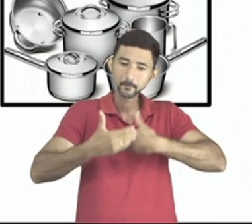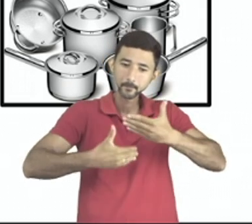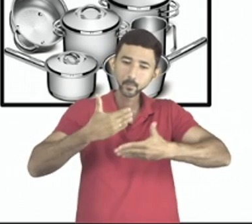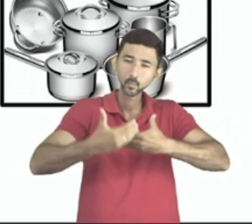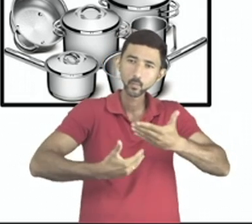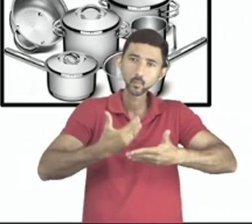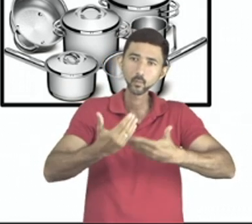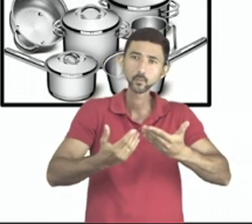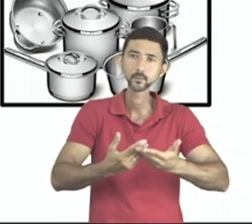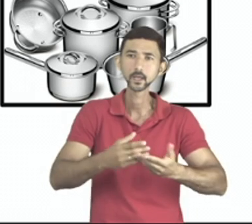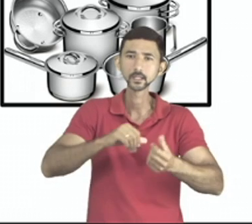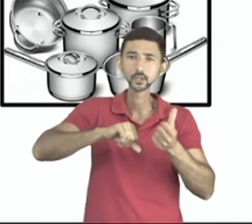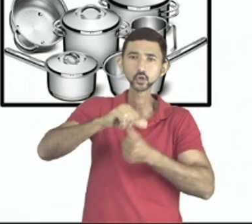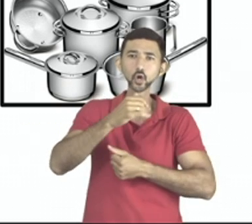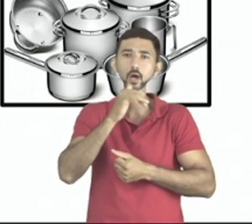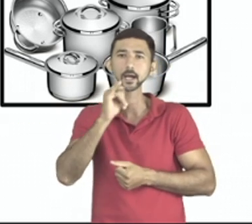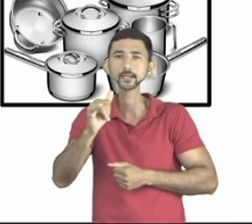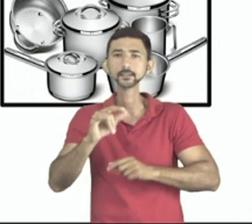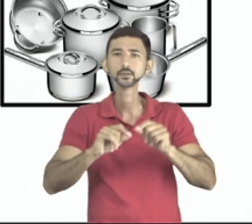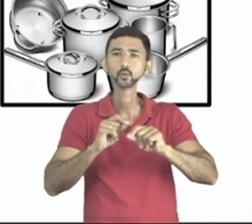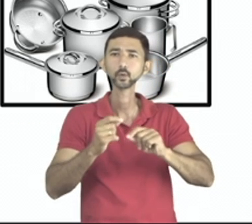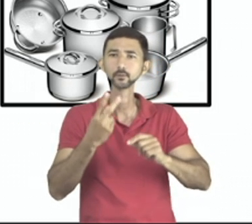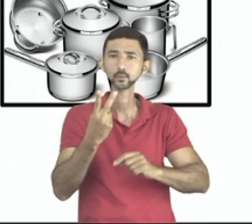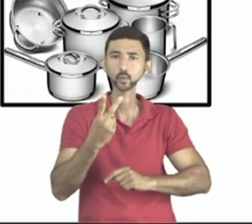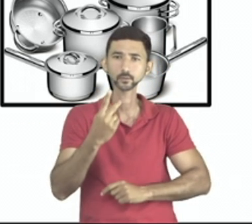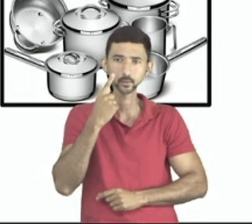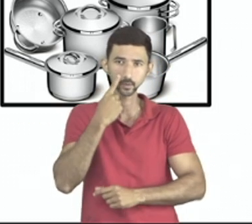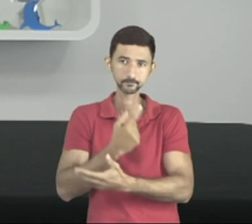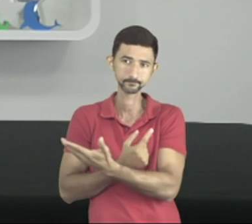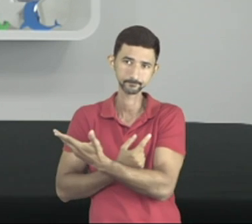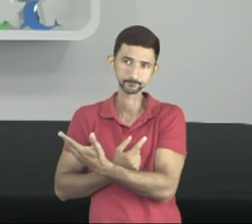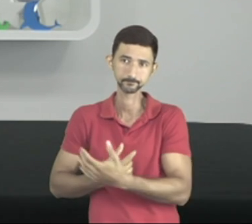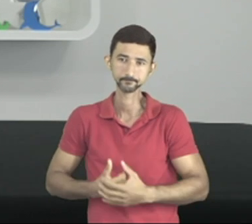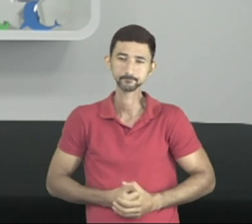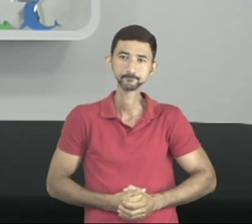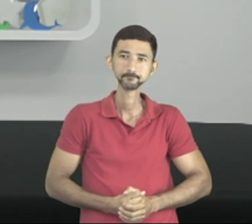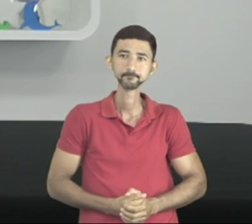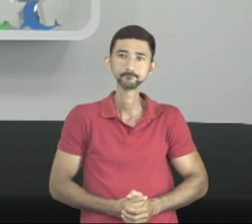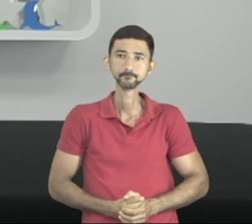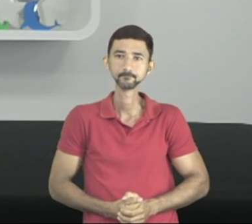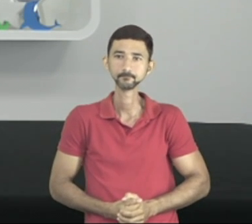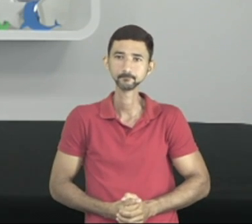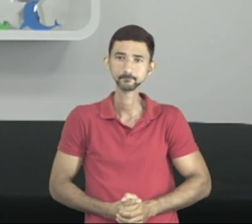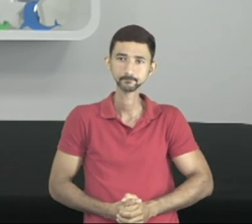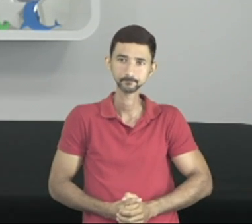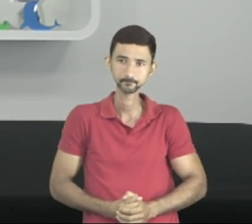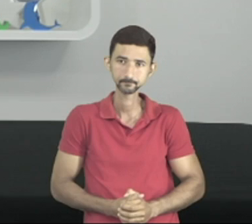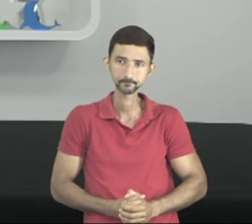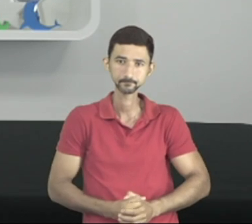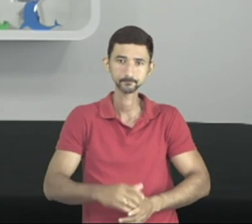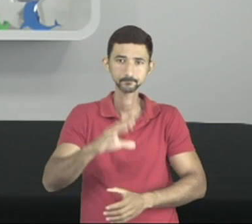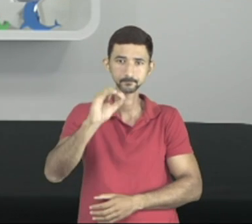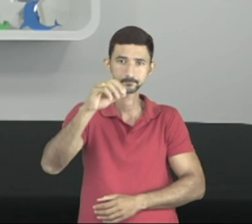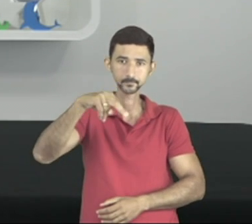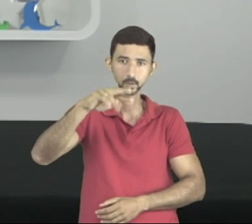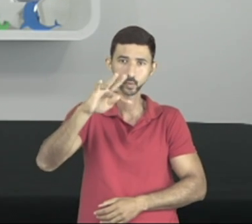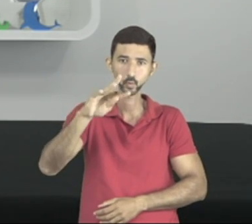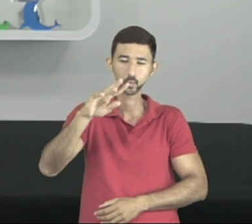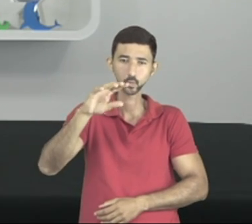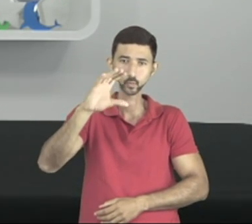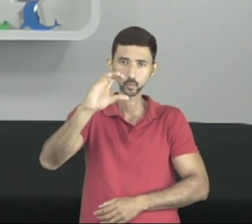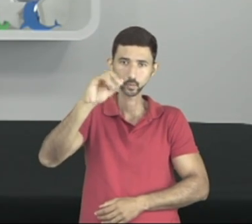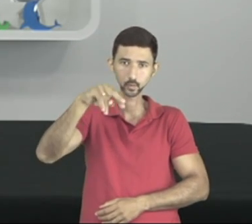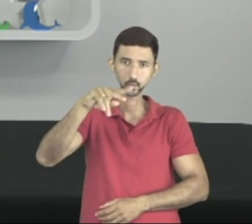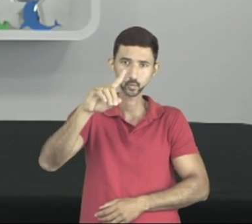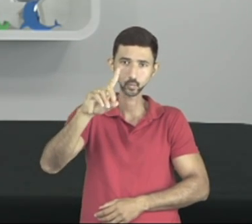processo de troca de calor, a gente tem dois tipos. Olha aqui para mim. A condutibilidade elétrica vai me dar